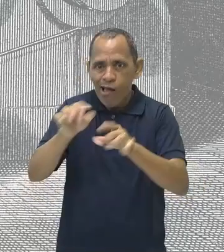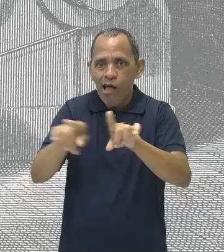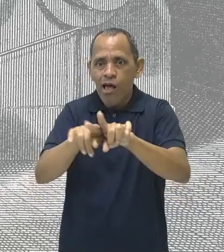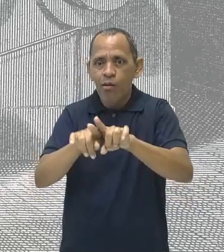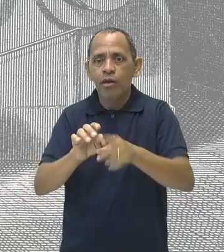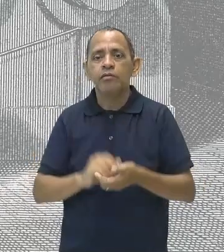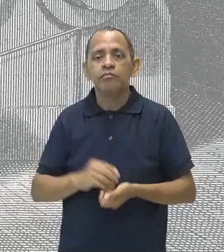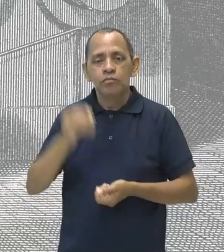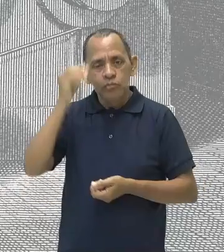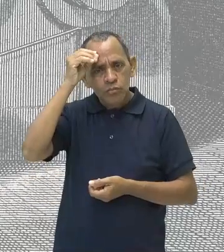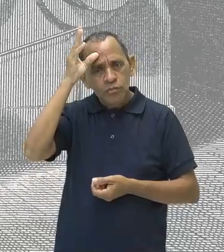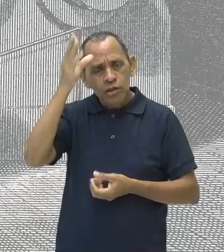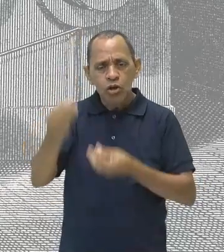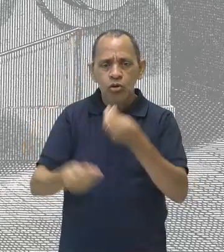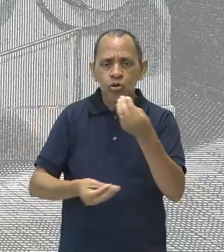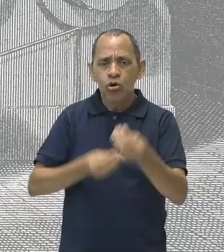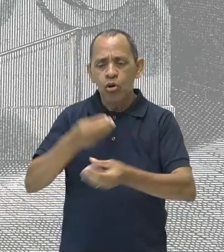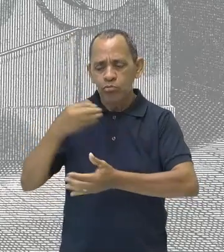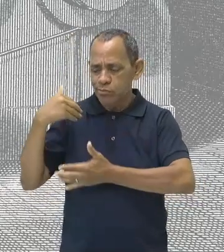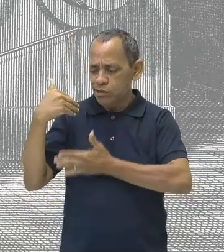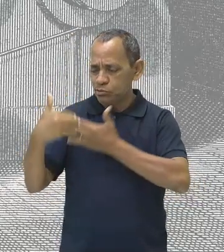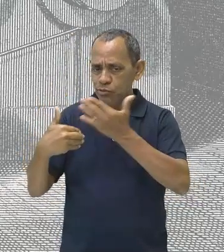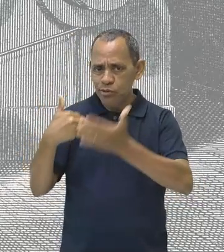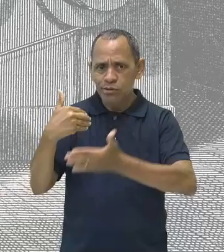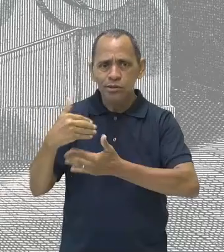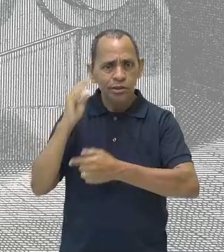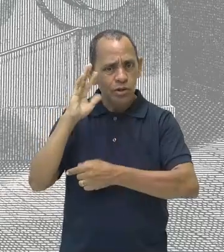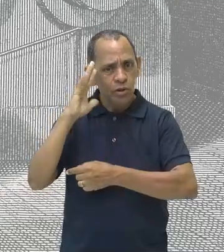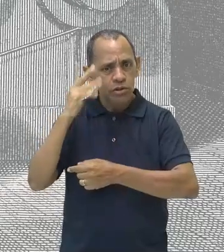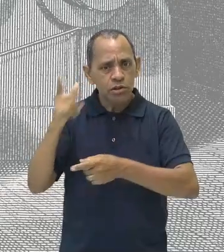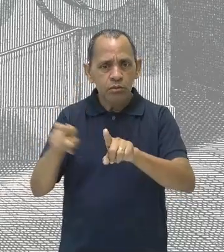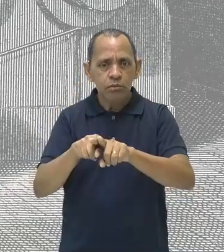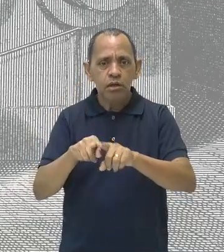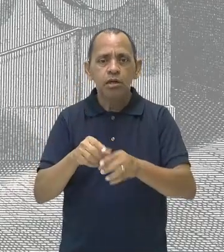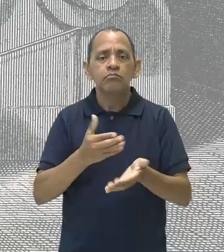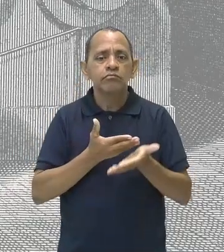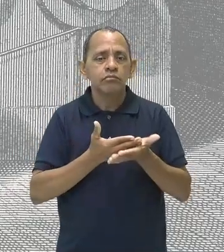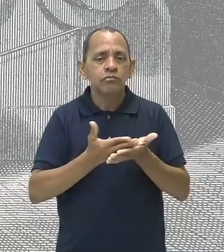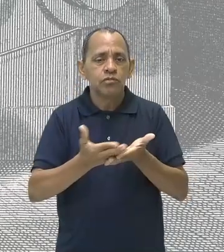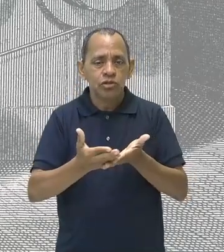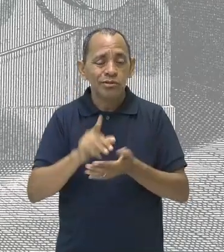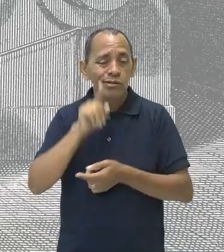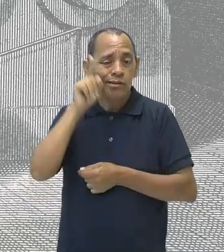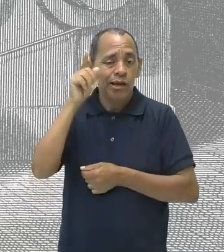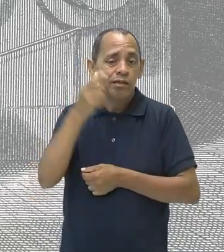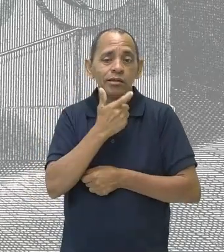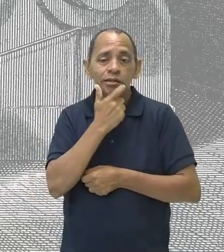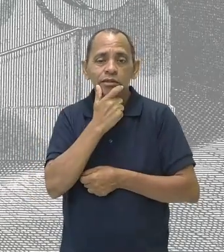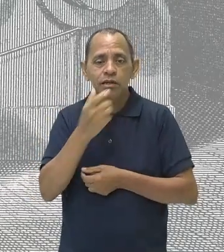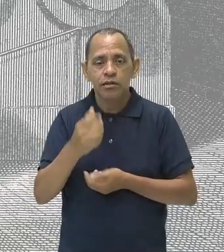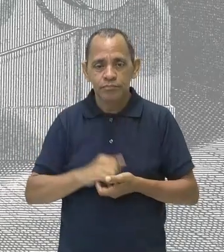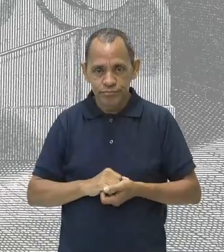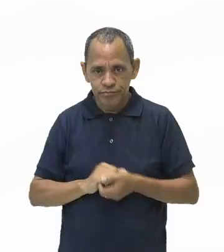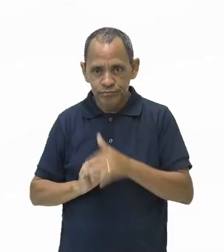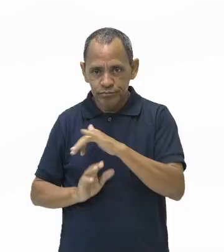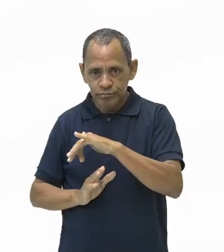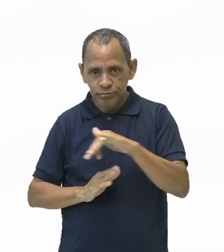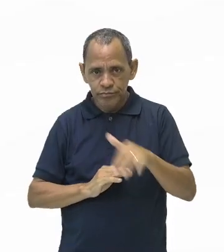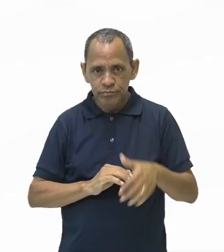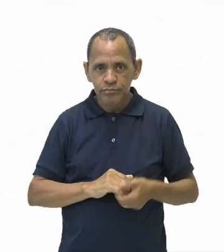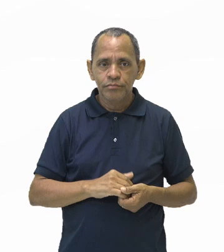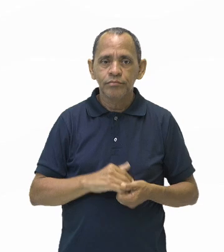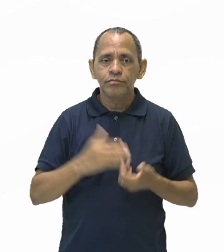compreender agora como esse processo ele tem início na Inglaterra.